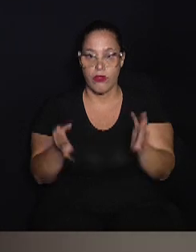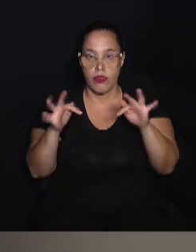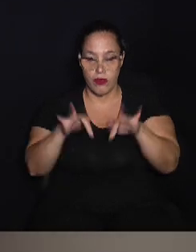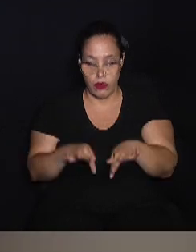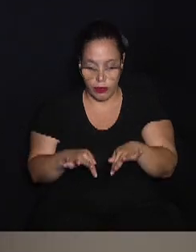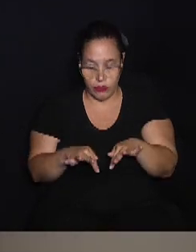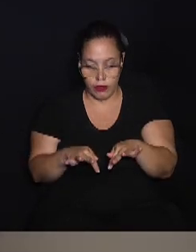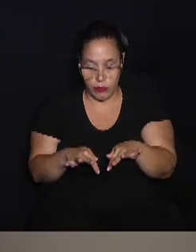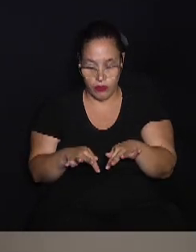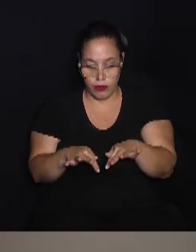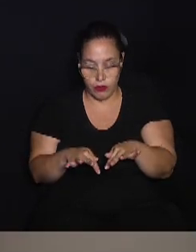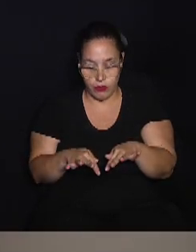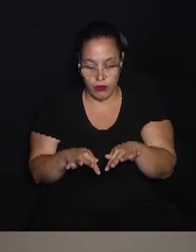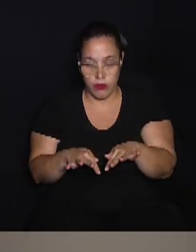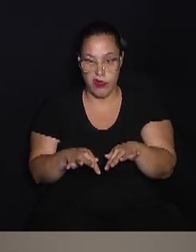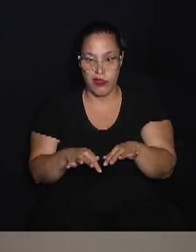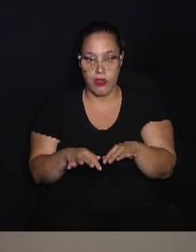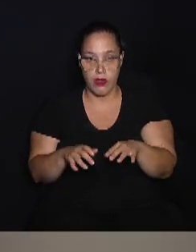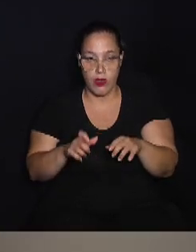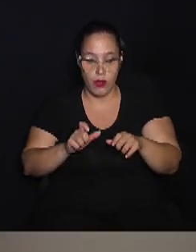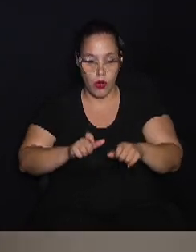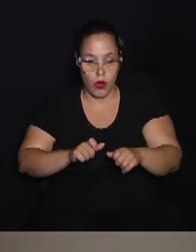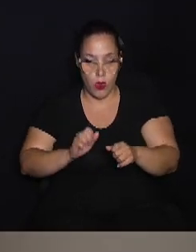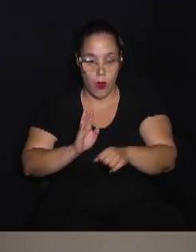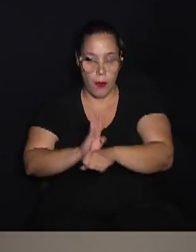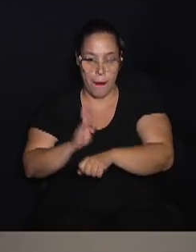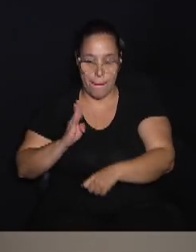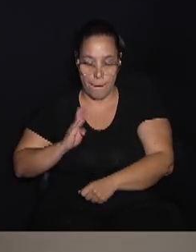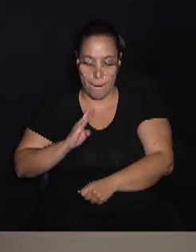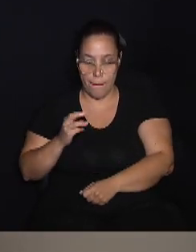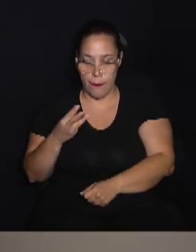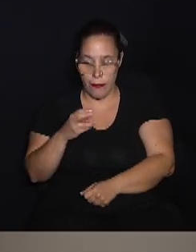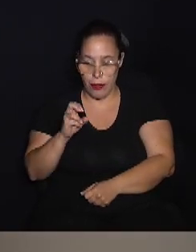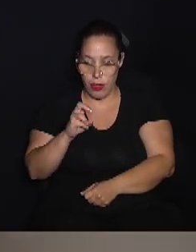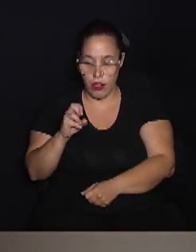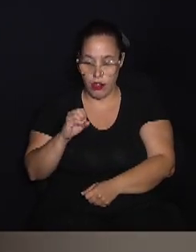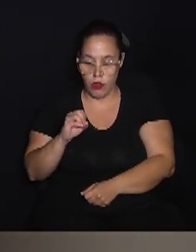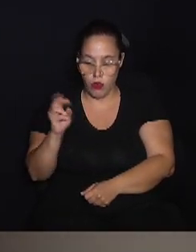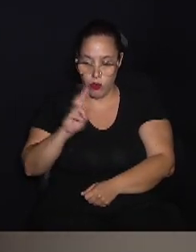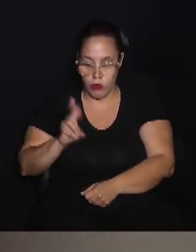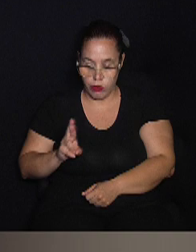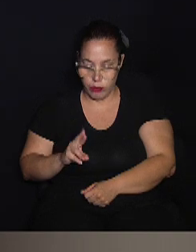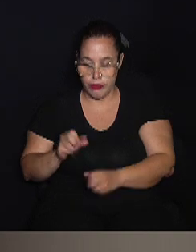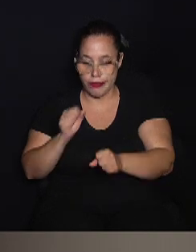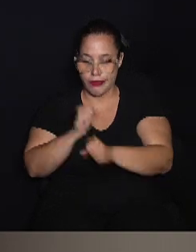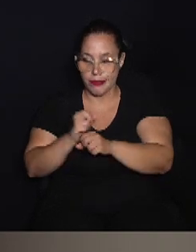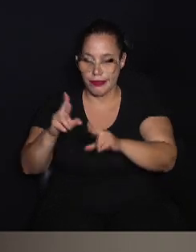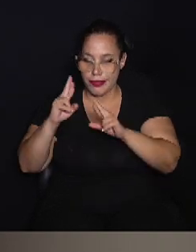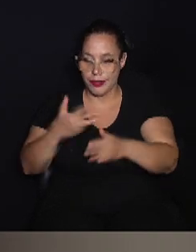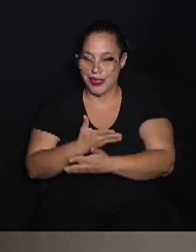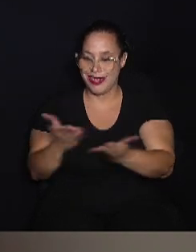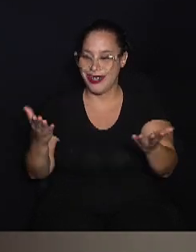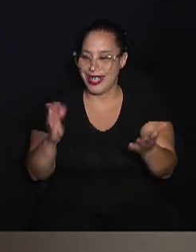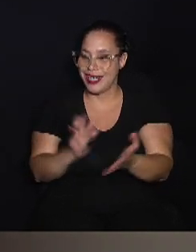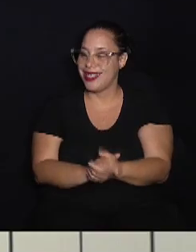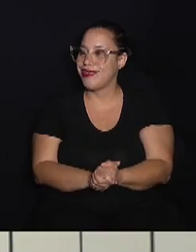jornada uma bolsa auxílio de R 350 esperamos todas